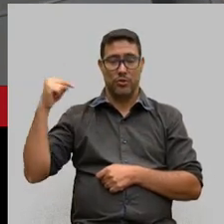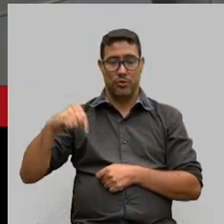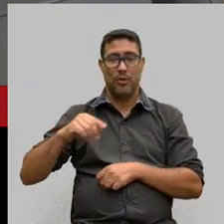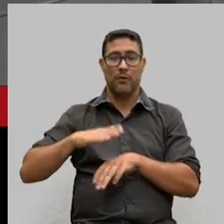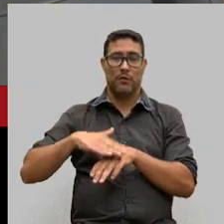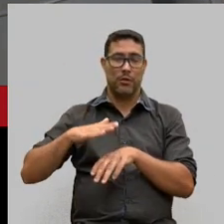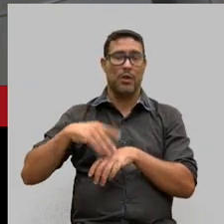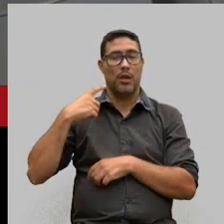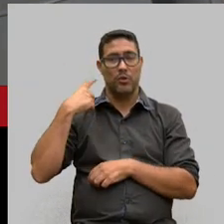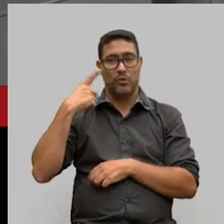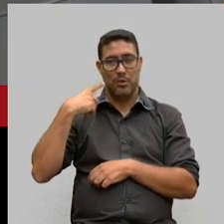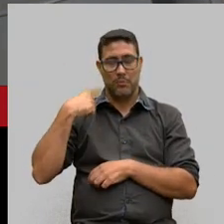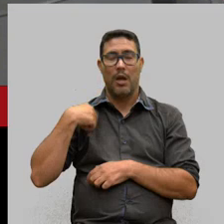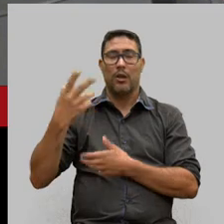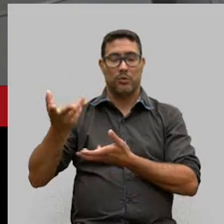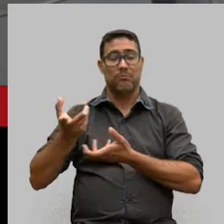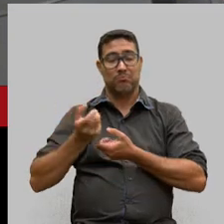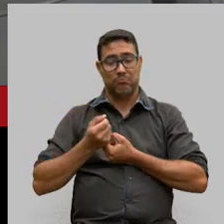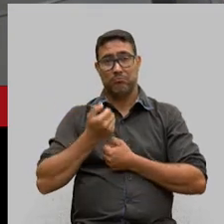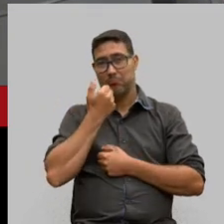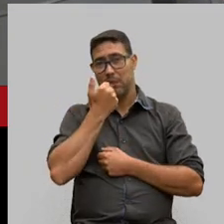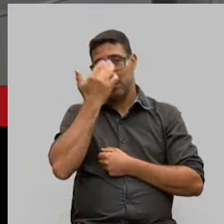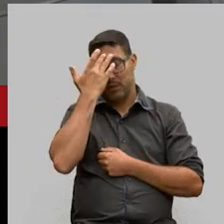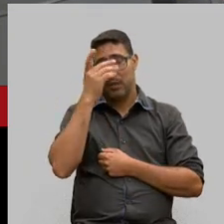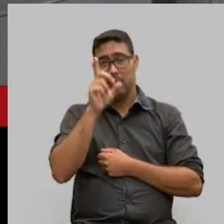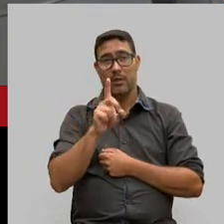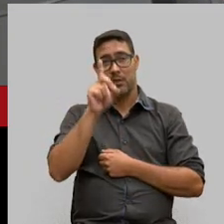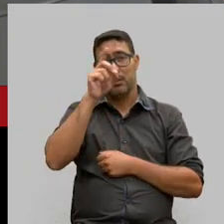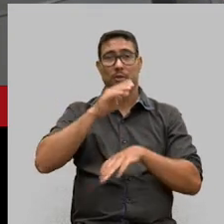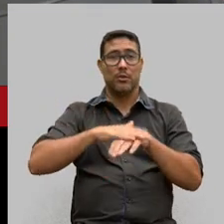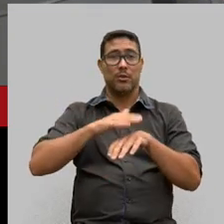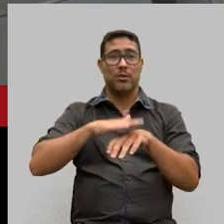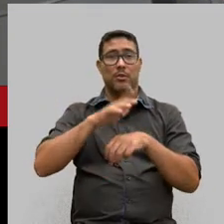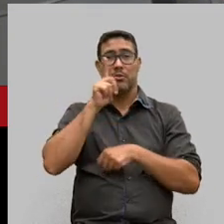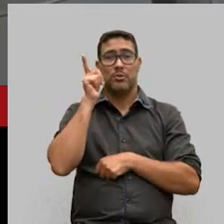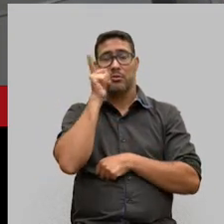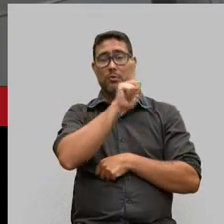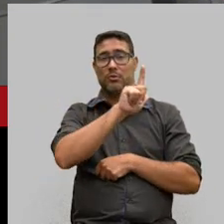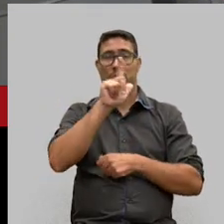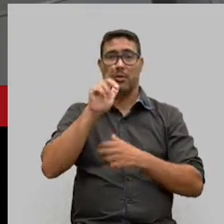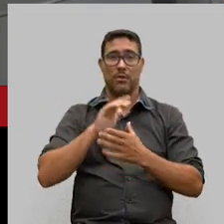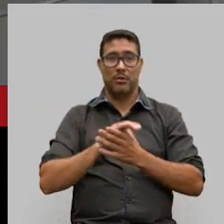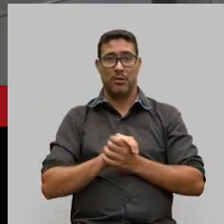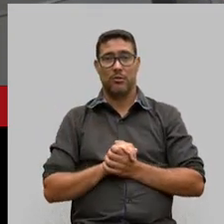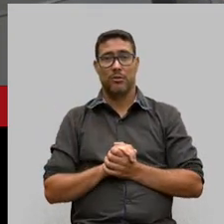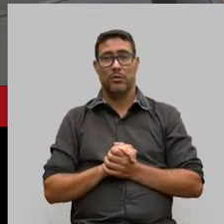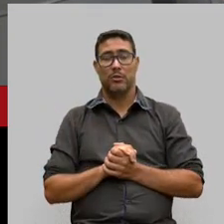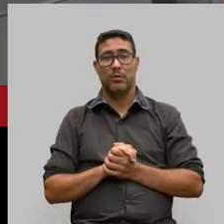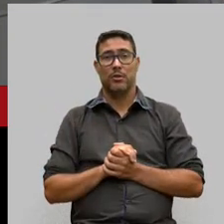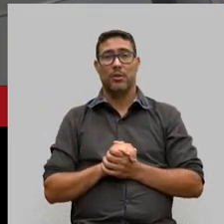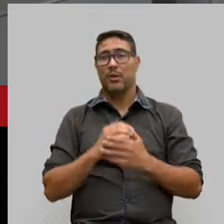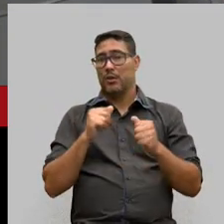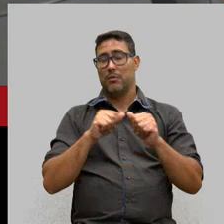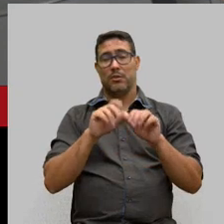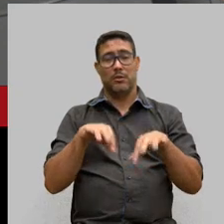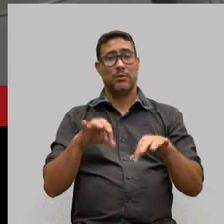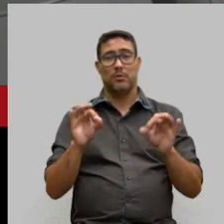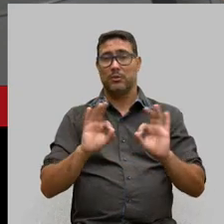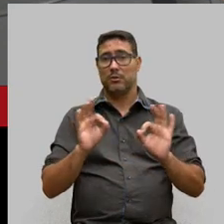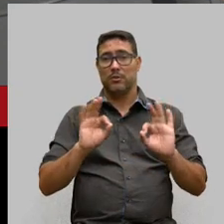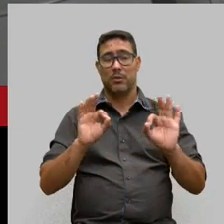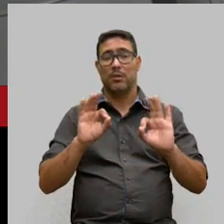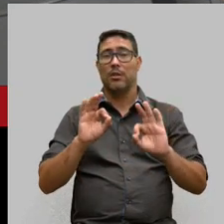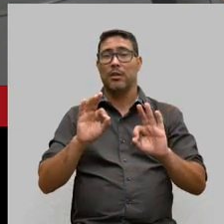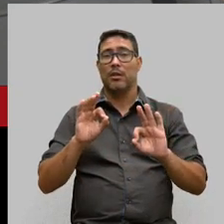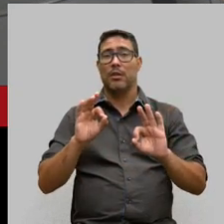Deputado e graças a Deus conseguimos né pela eu só eu não fiz nada eu só